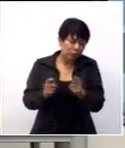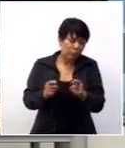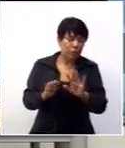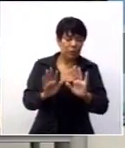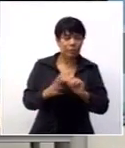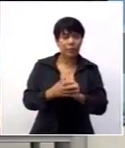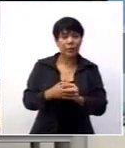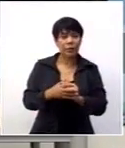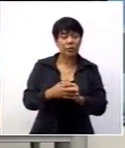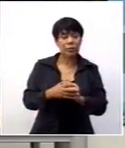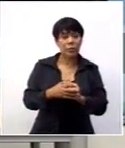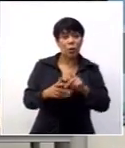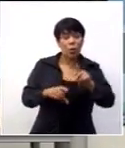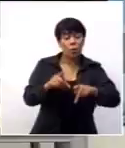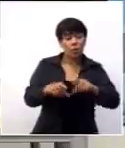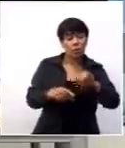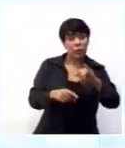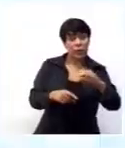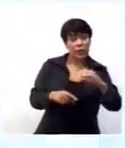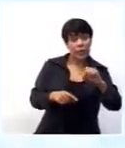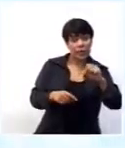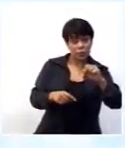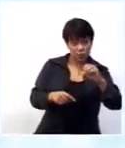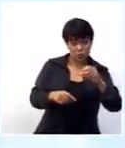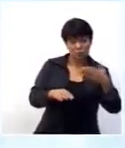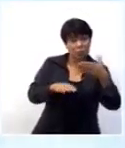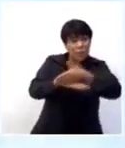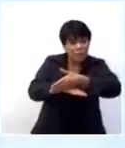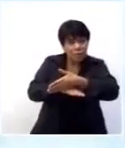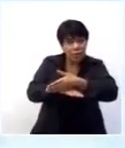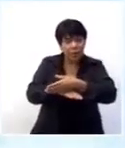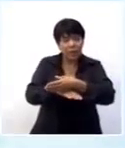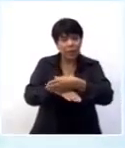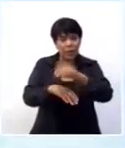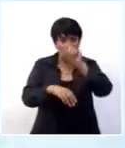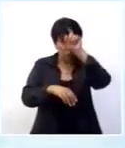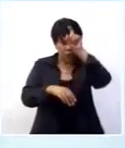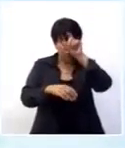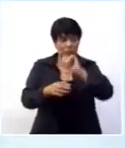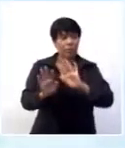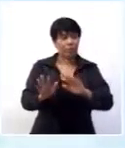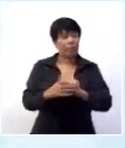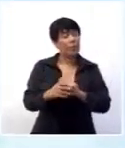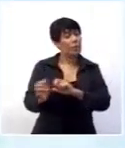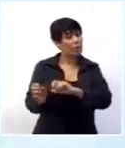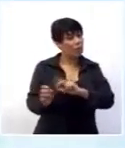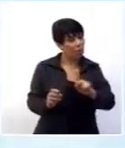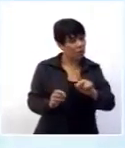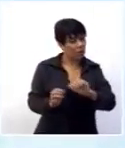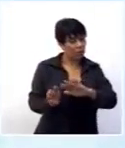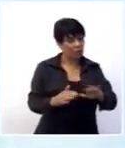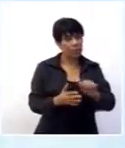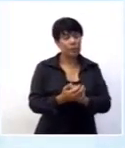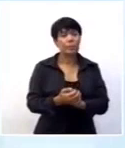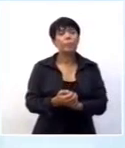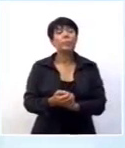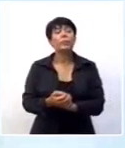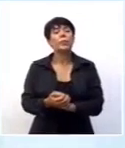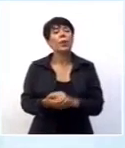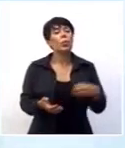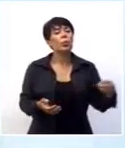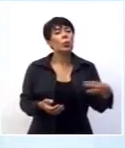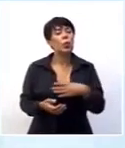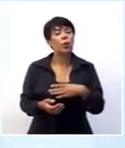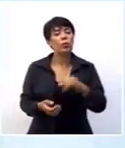dos Hicsos é um ponto primordial, tá? Então, vamos falar agora da questão do novo